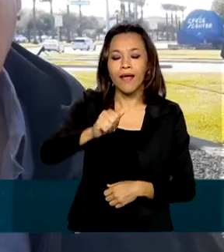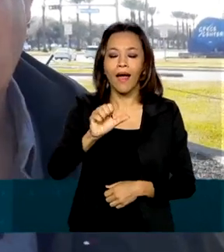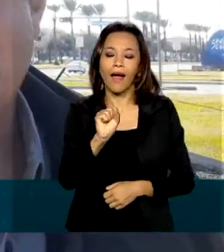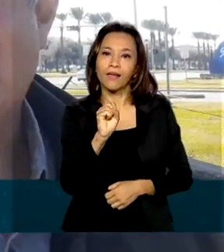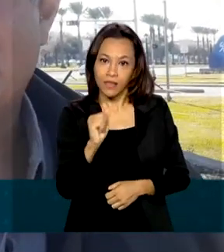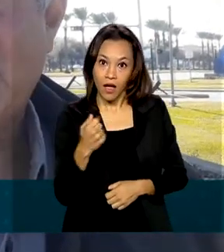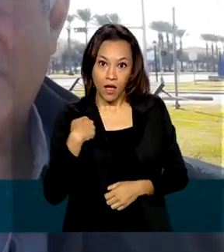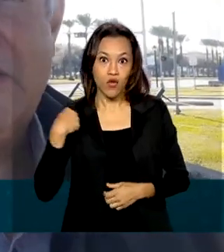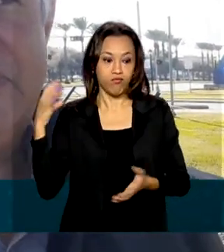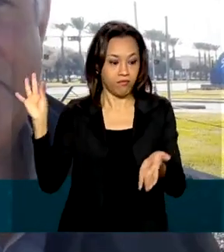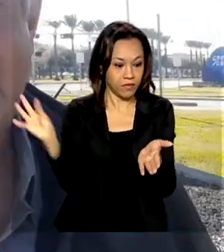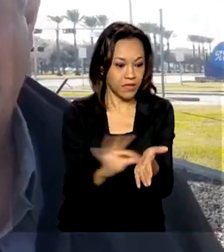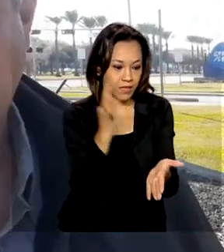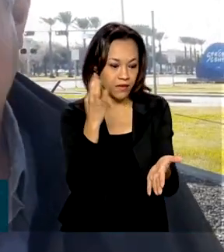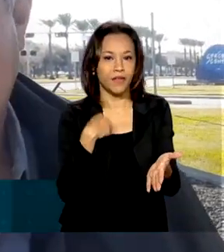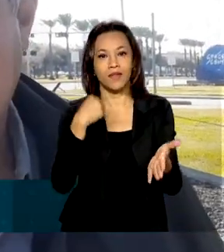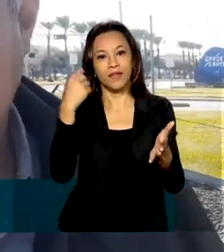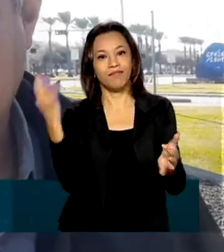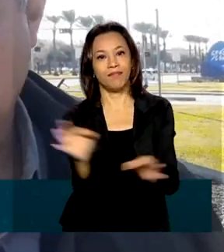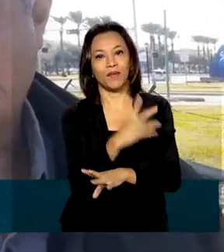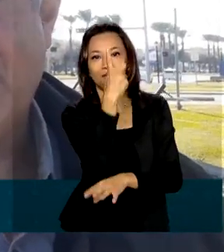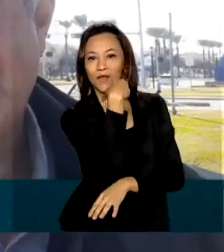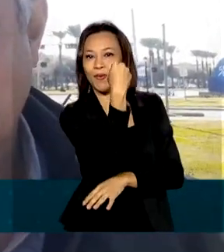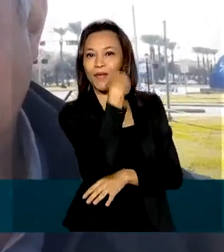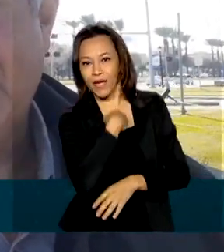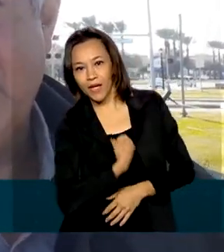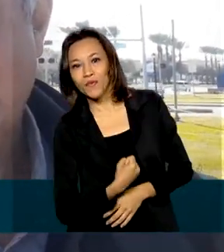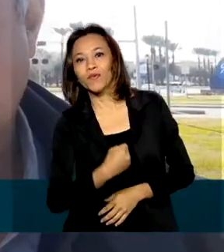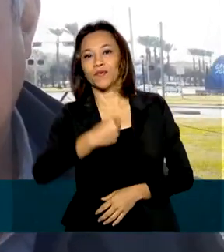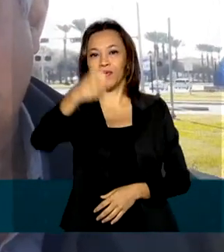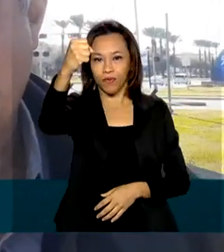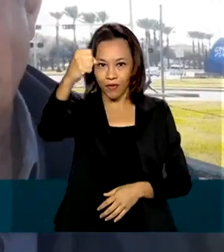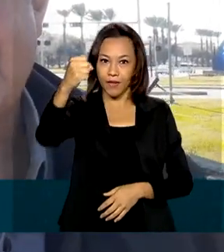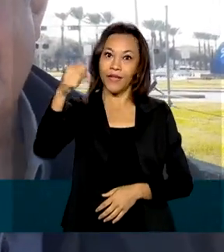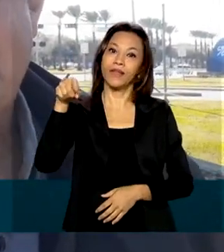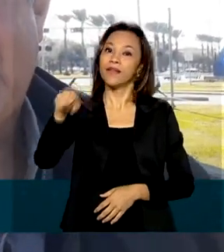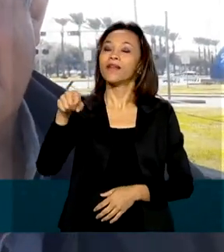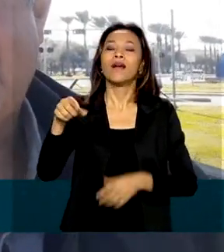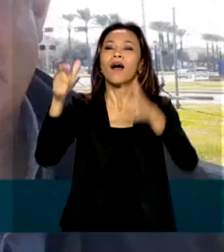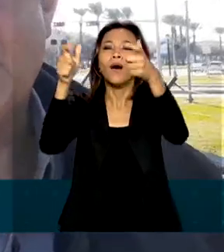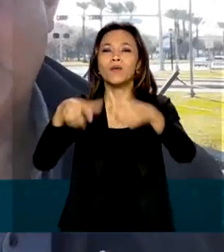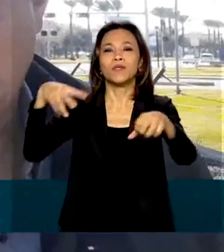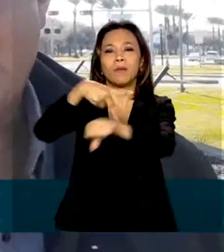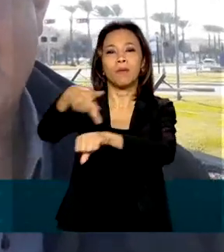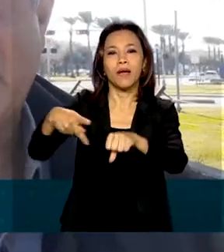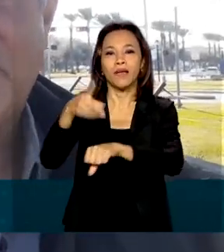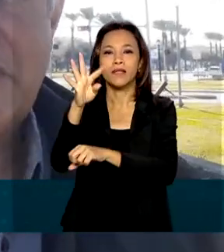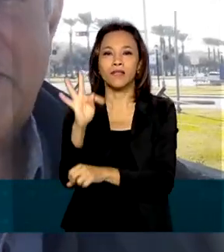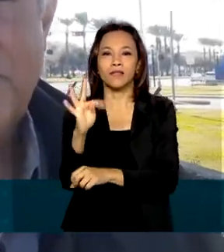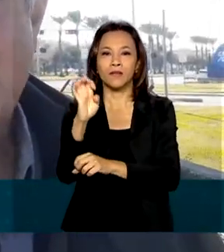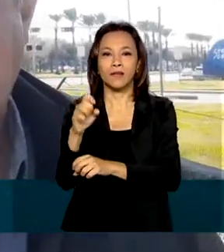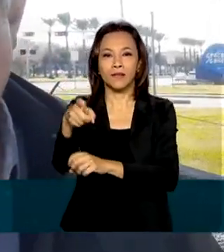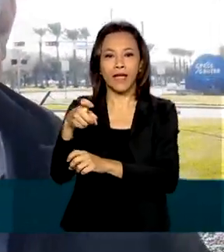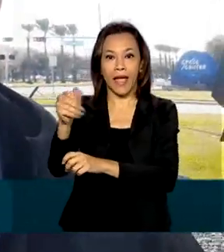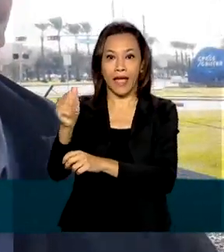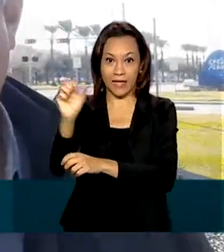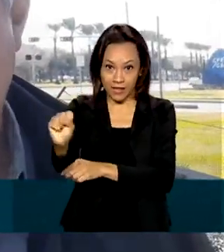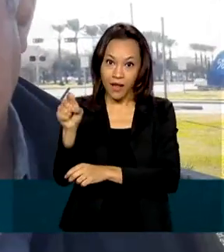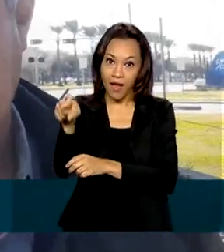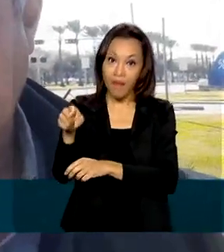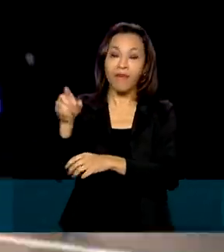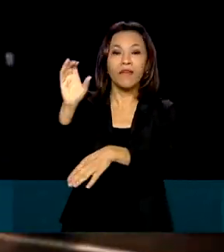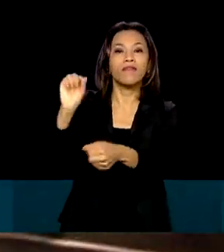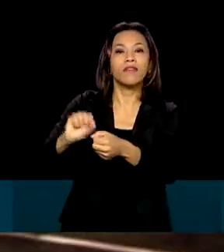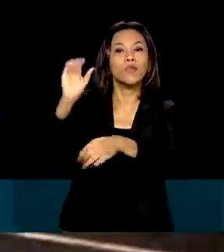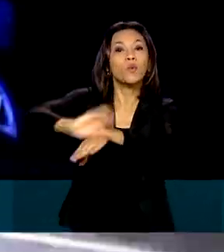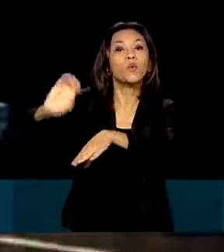e acabei sendo selecionado e vim para cá, para o Johnson Space Center, em Houston, no Texas, né, para fazer o curso de astronauta, que é mais ou menos como você pensar num